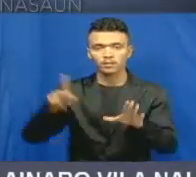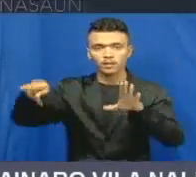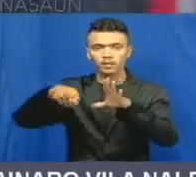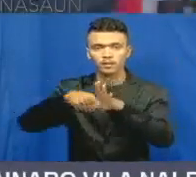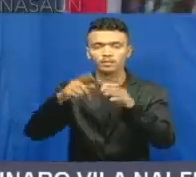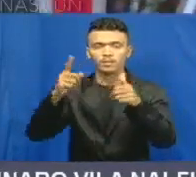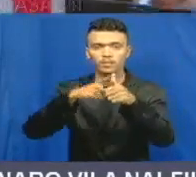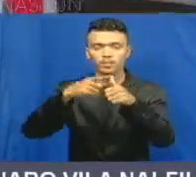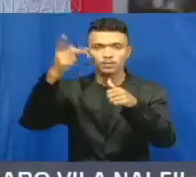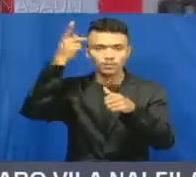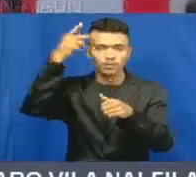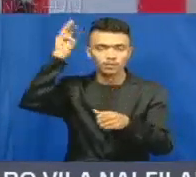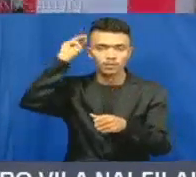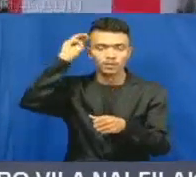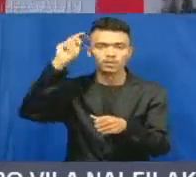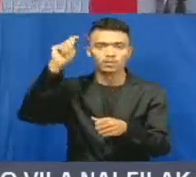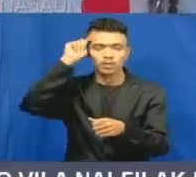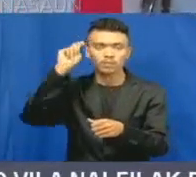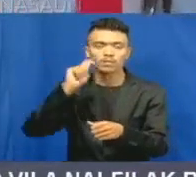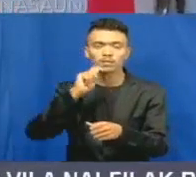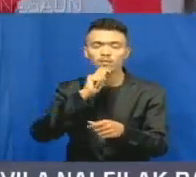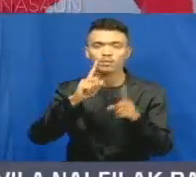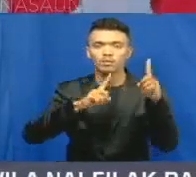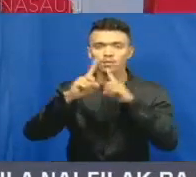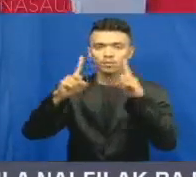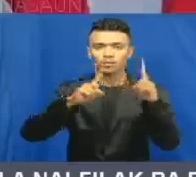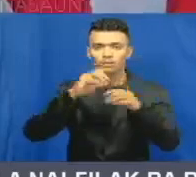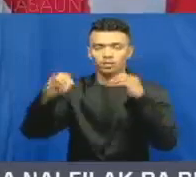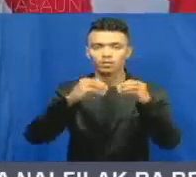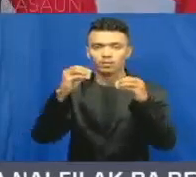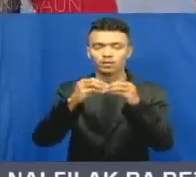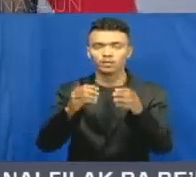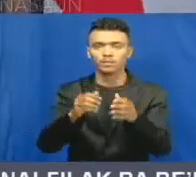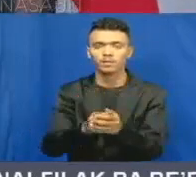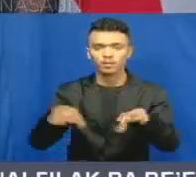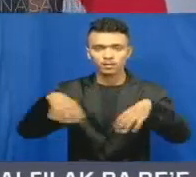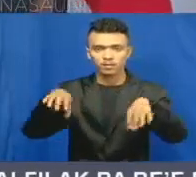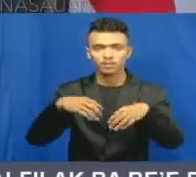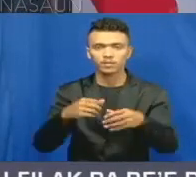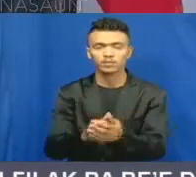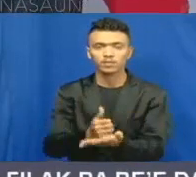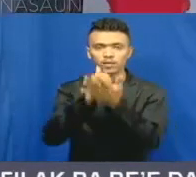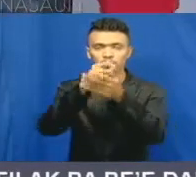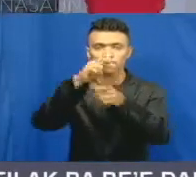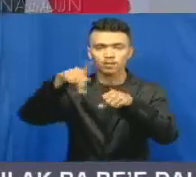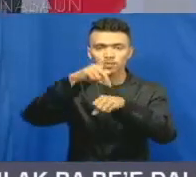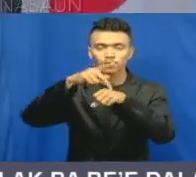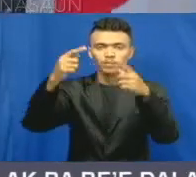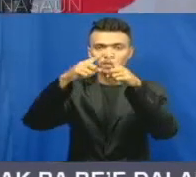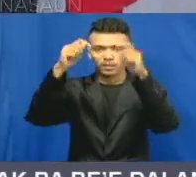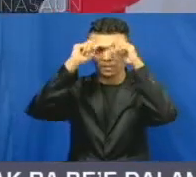audiência primeiro-ministro Taur Matandruak, onde colhia com uma relação bilateral no contribuição país Singapura e